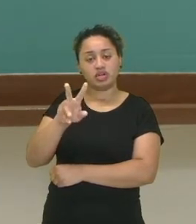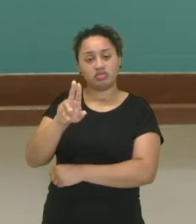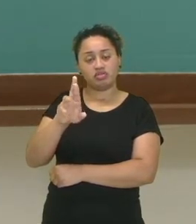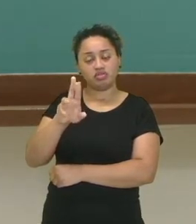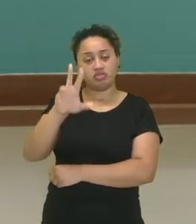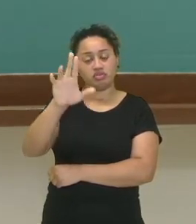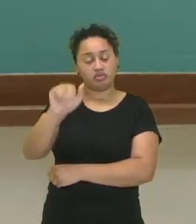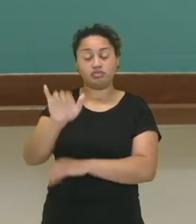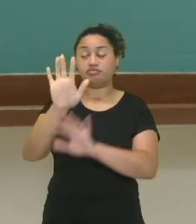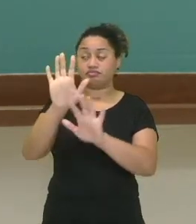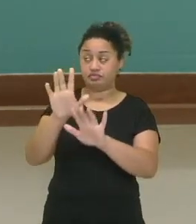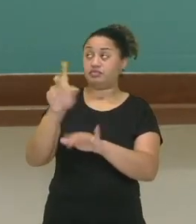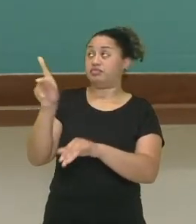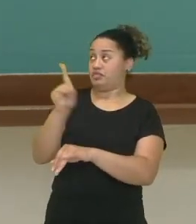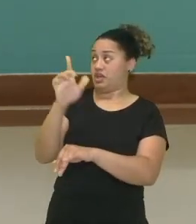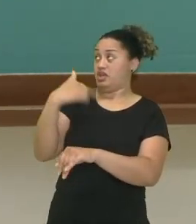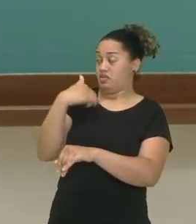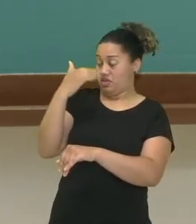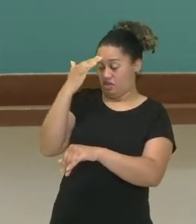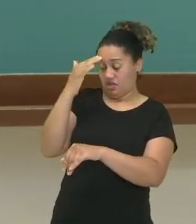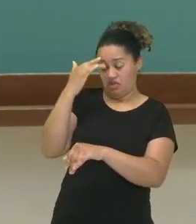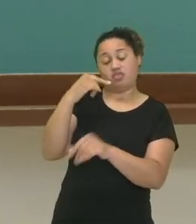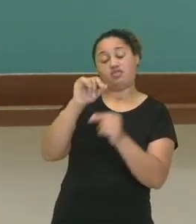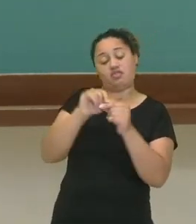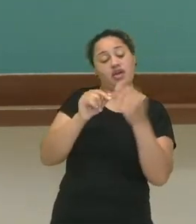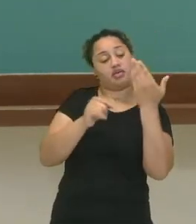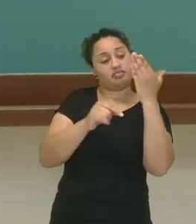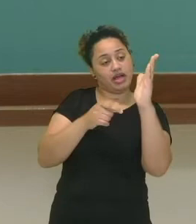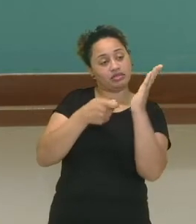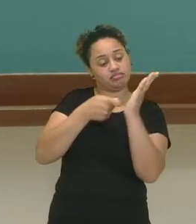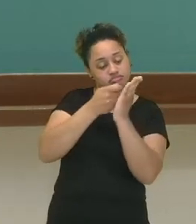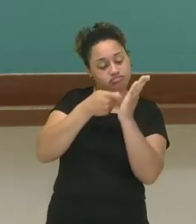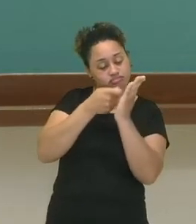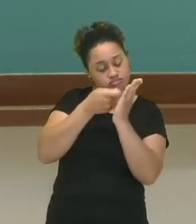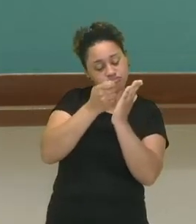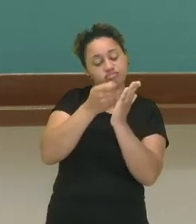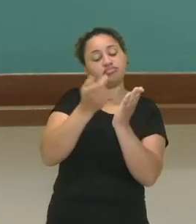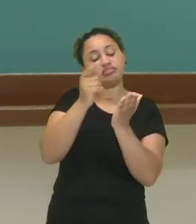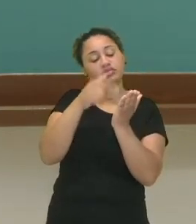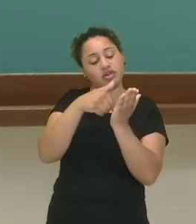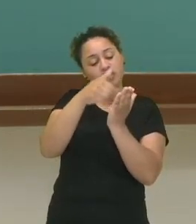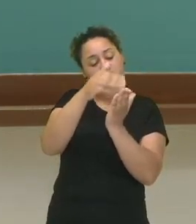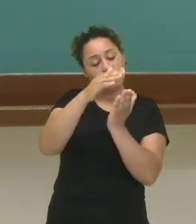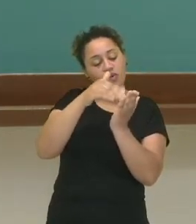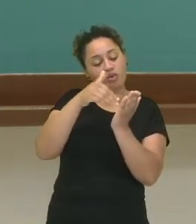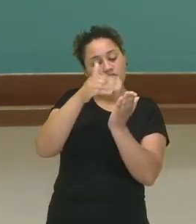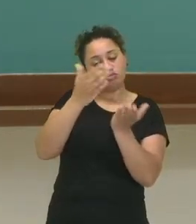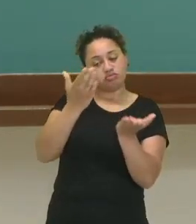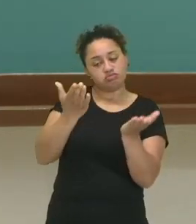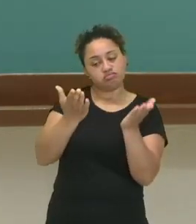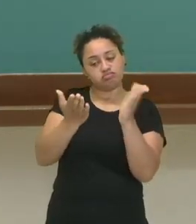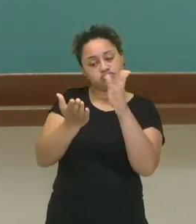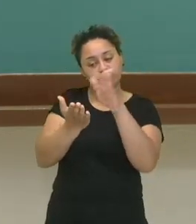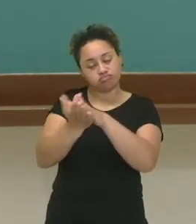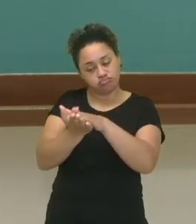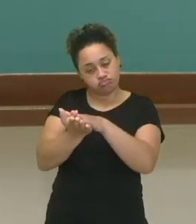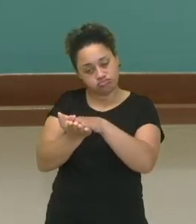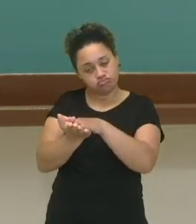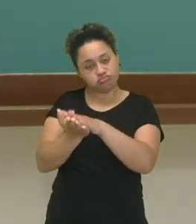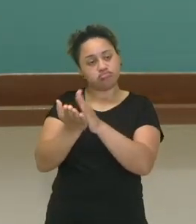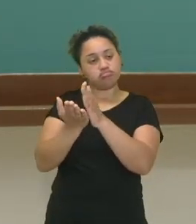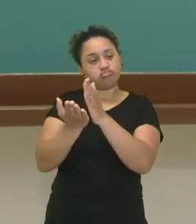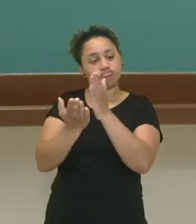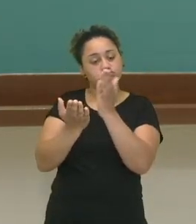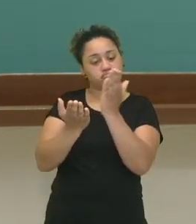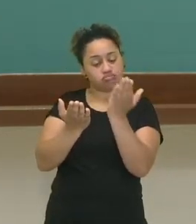Que é uma técnica que utiliza matriz, madeira como matriz, que é entalhado, passado rolo de tinta e daí carimbado na folha de